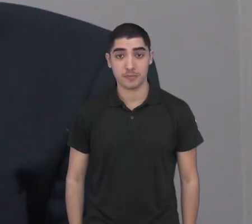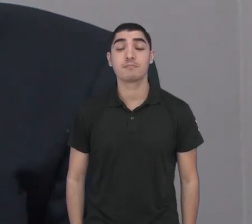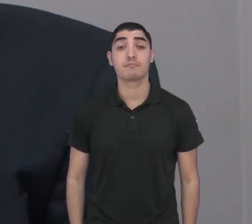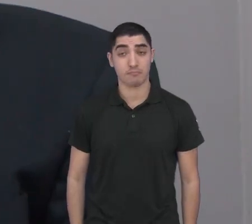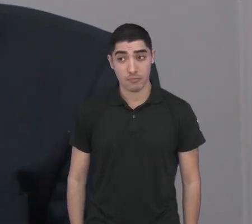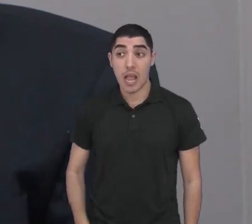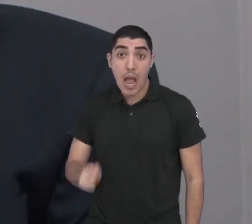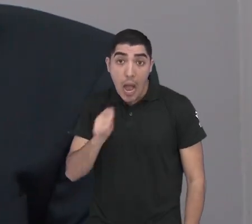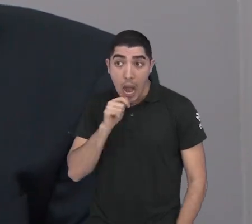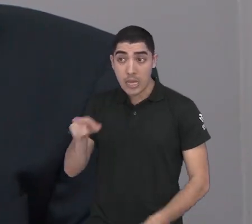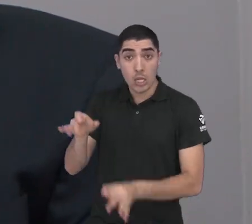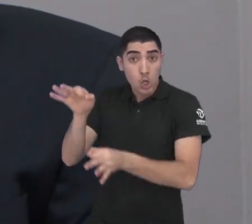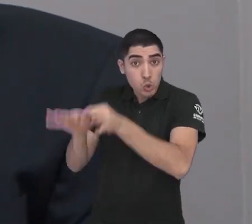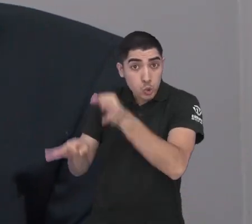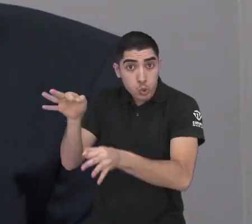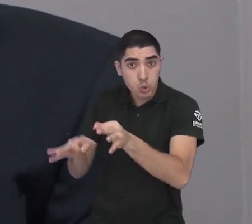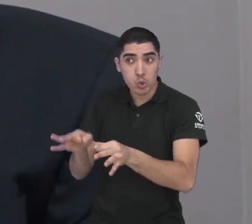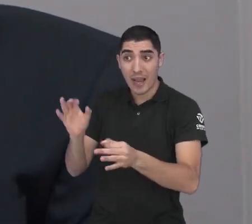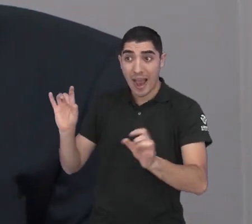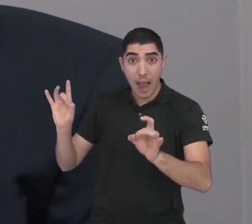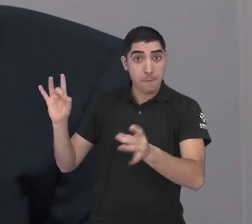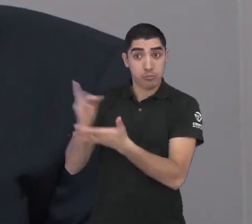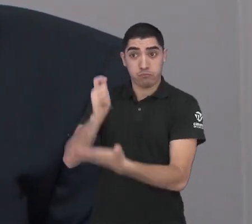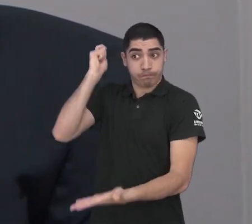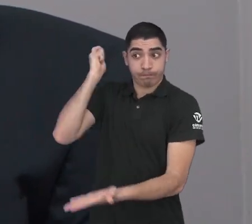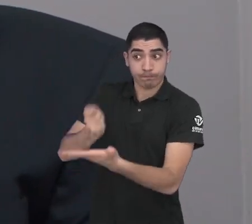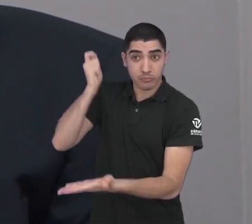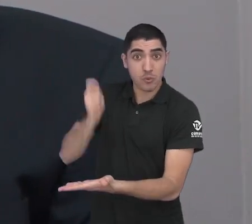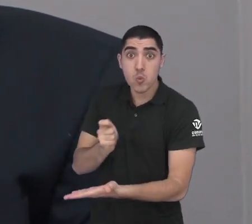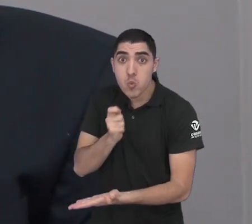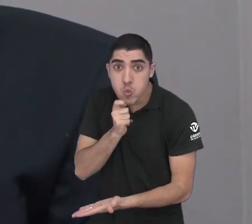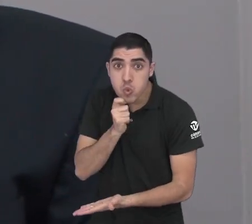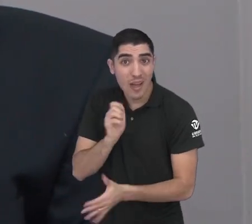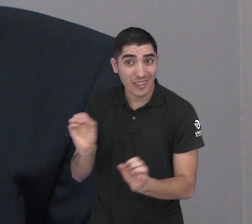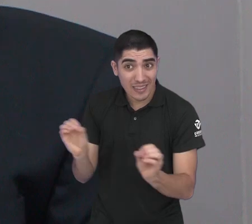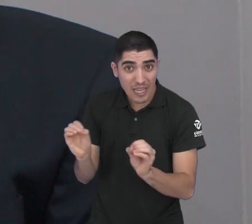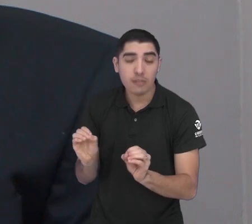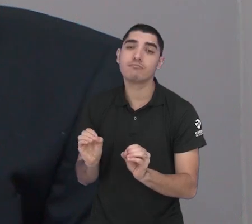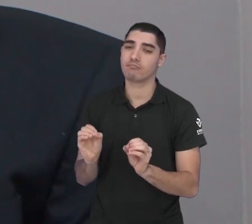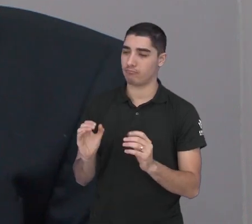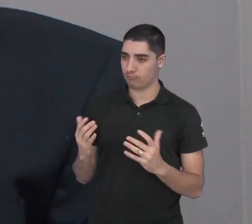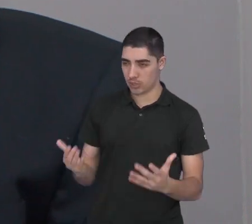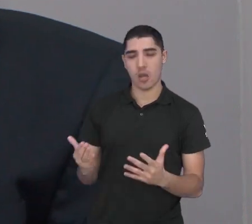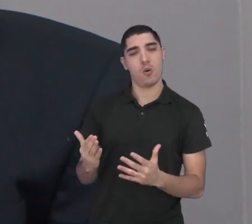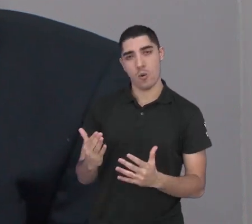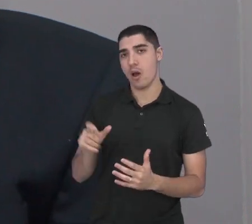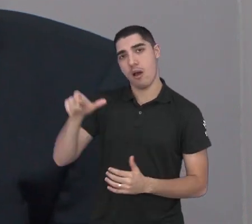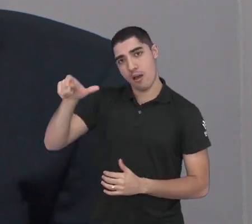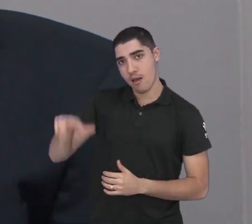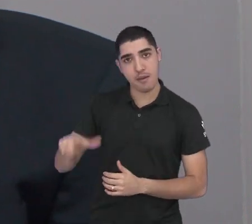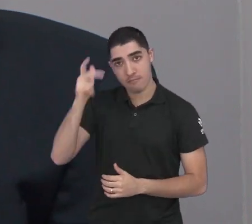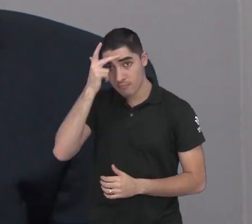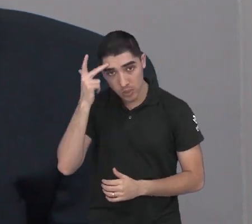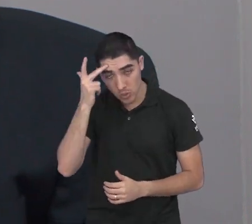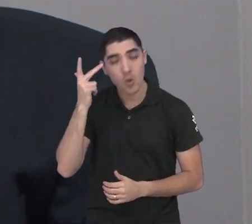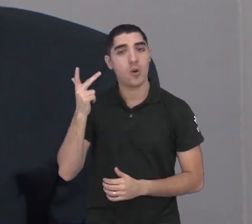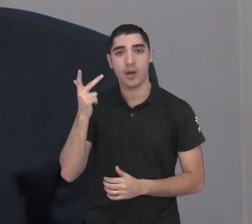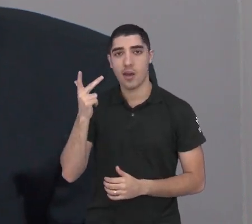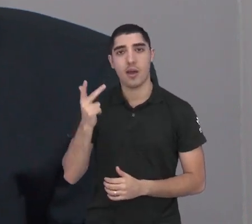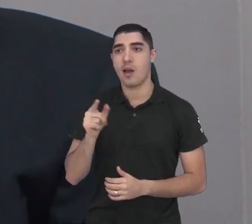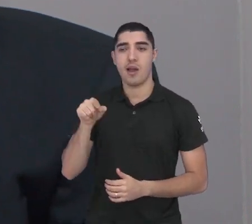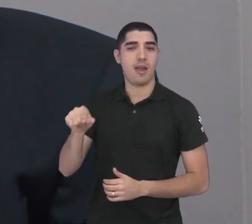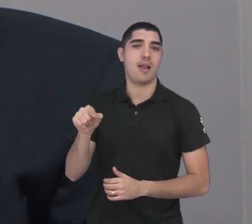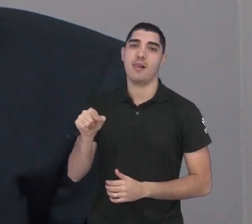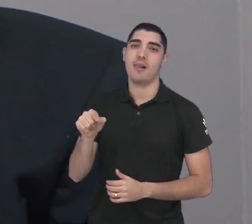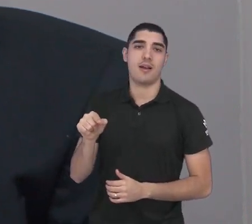não haja o trânsito em julgado em definitivo daquela decisão, o fato dela ser tomada, né, por um órgão colegiado,